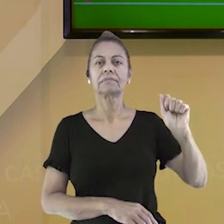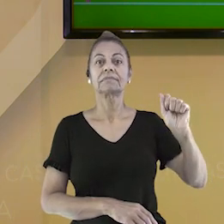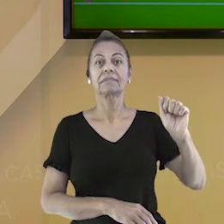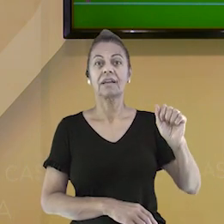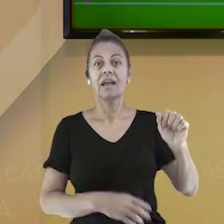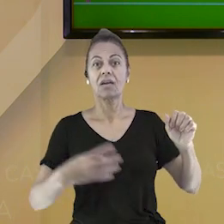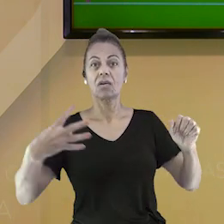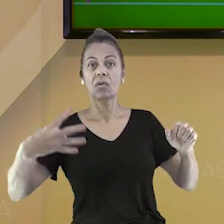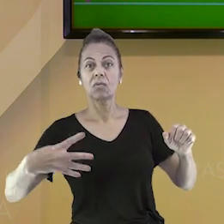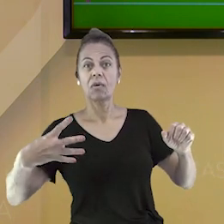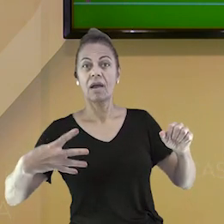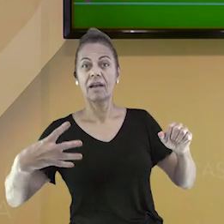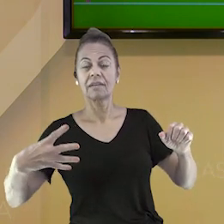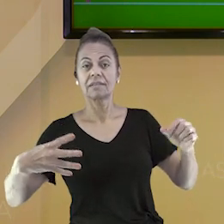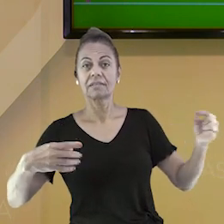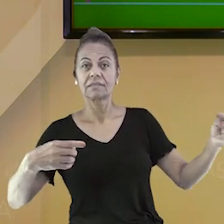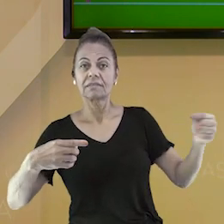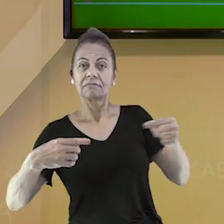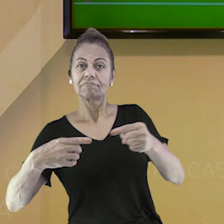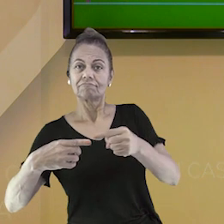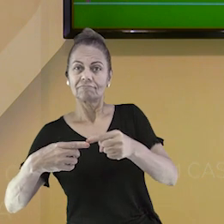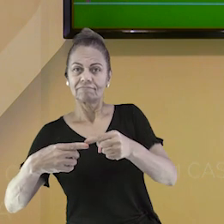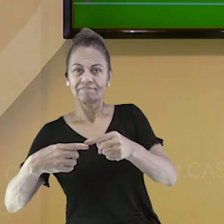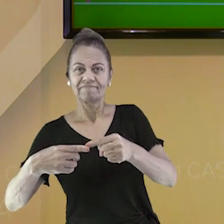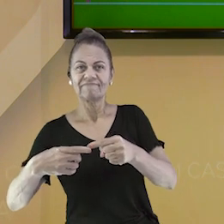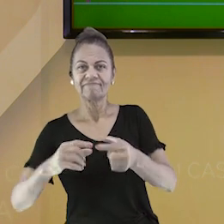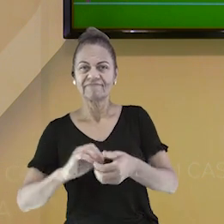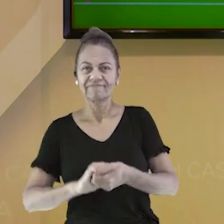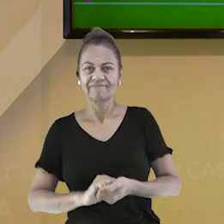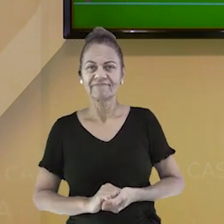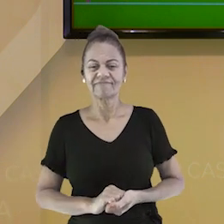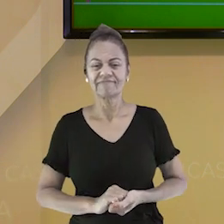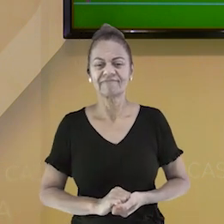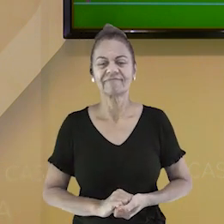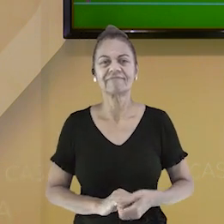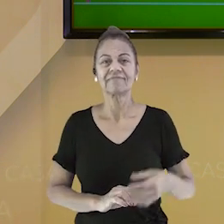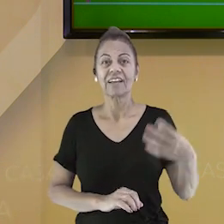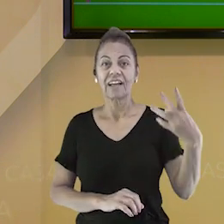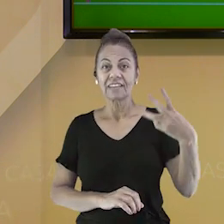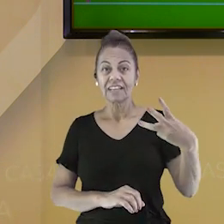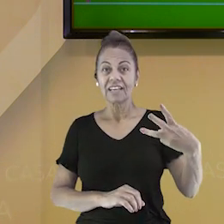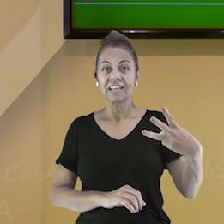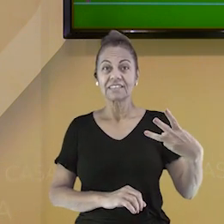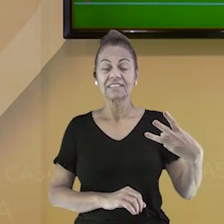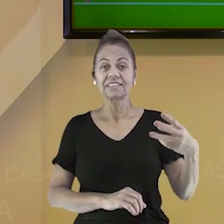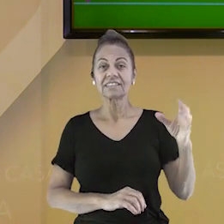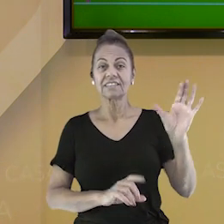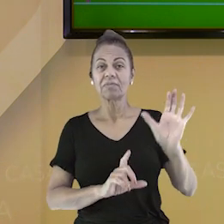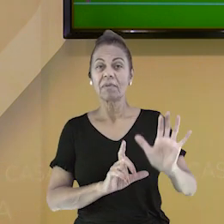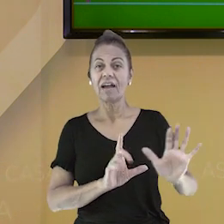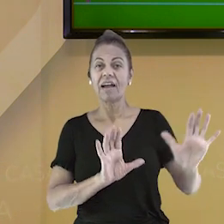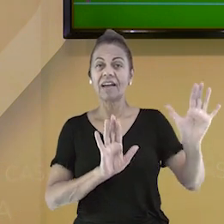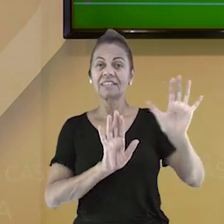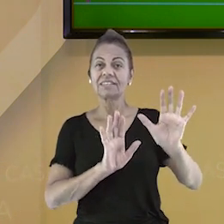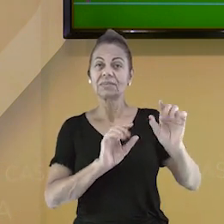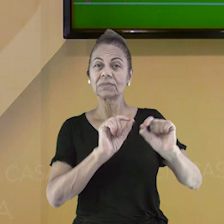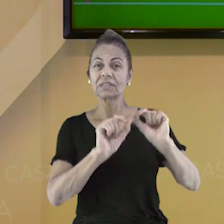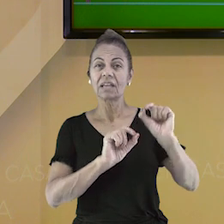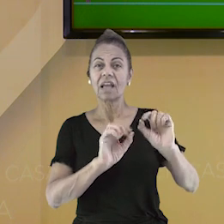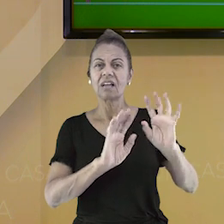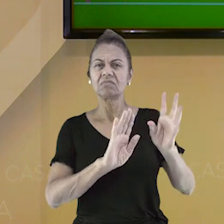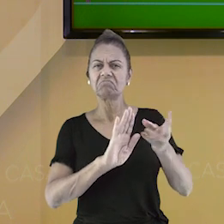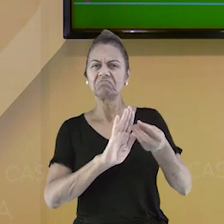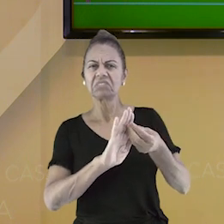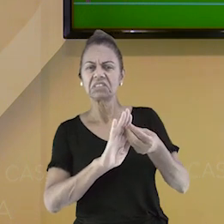método definitivo e se liga com nossa quarta opção, método cirúrgico e definitivo feminino.